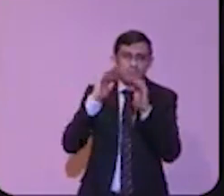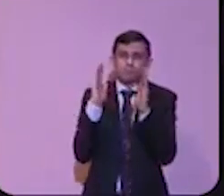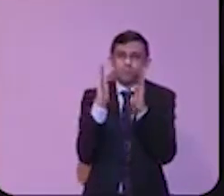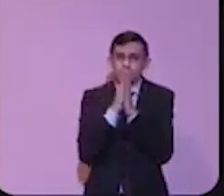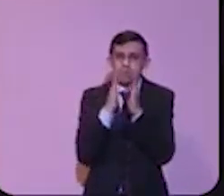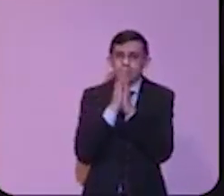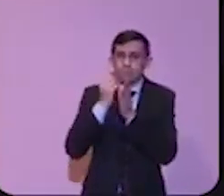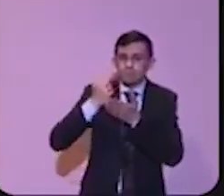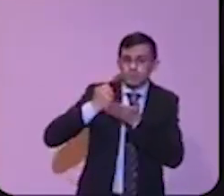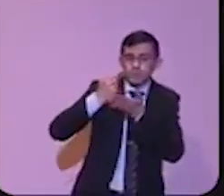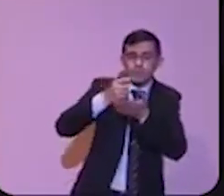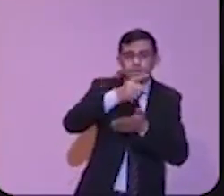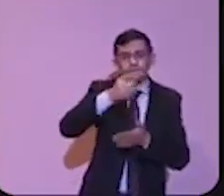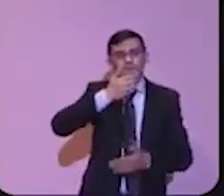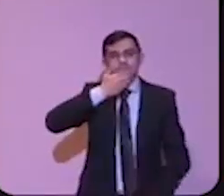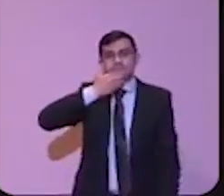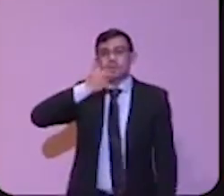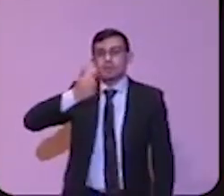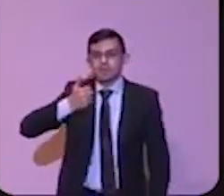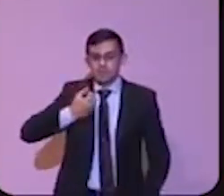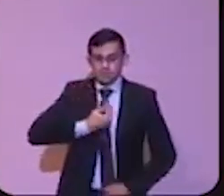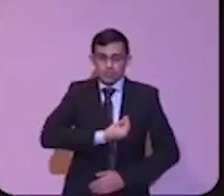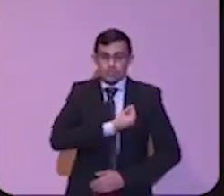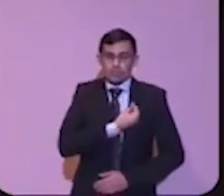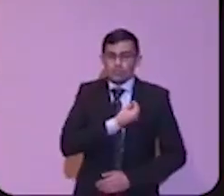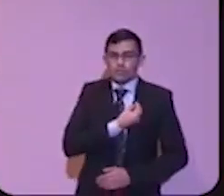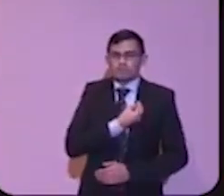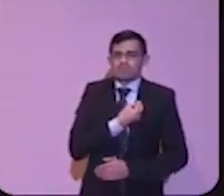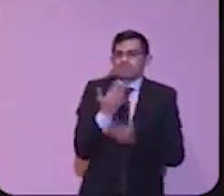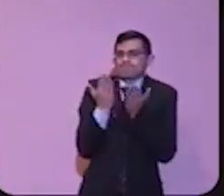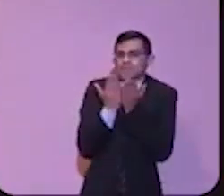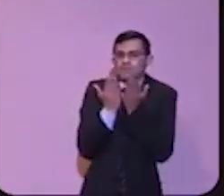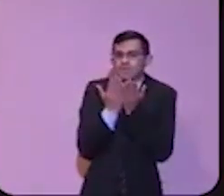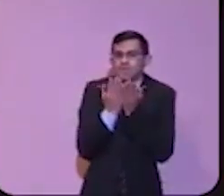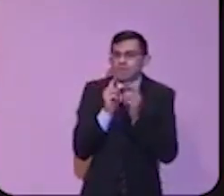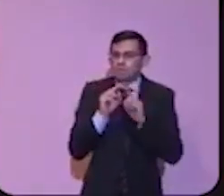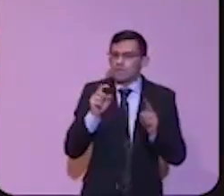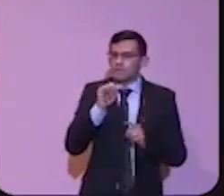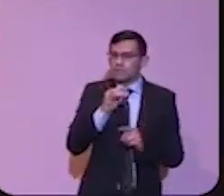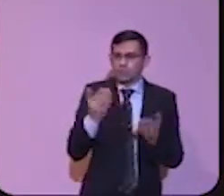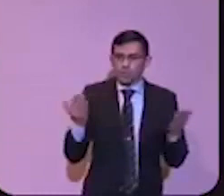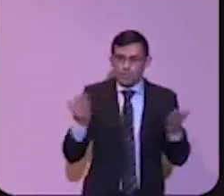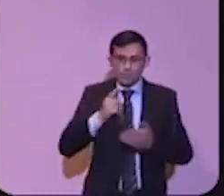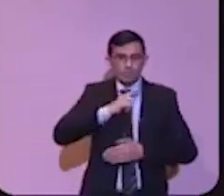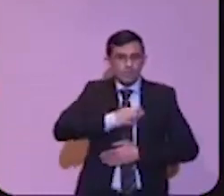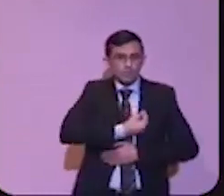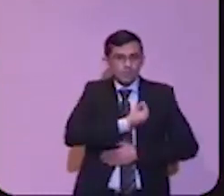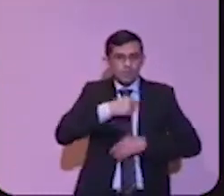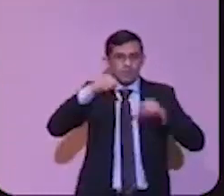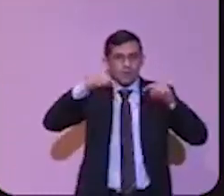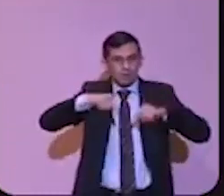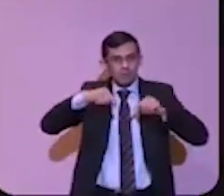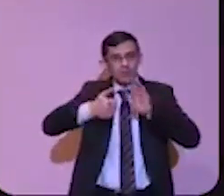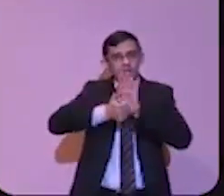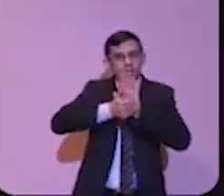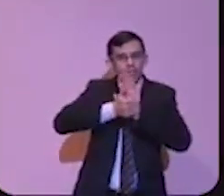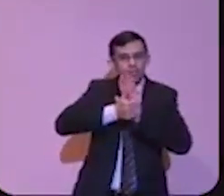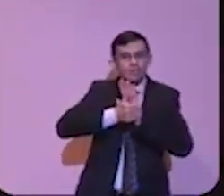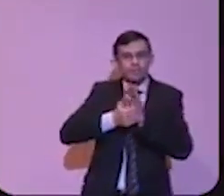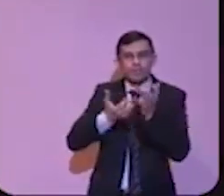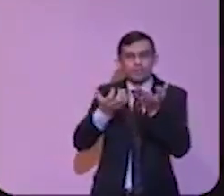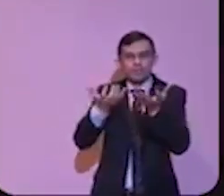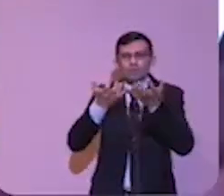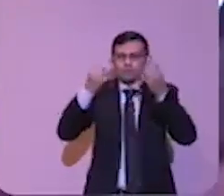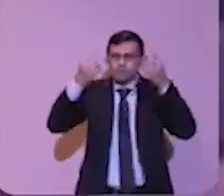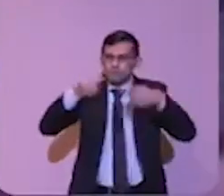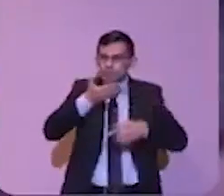você e para te ajudar a melhorar a sua vida cristã. Mas se você é alguém que está aqui conosco hoje, nesse dia, eu queria